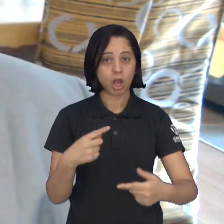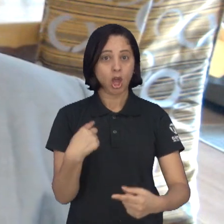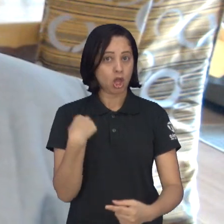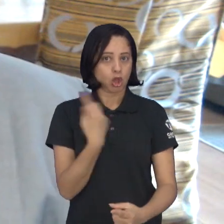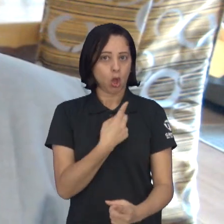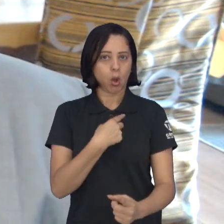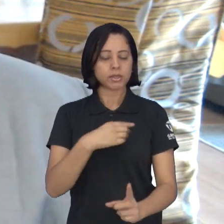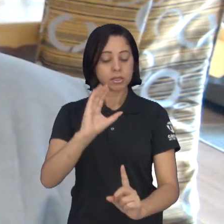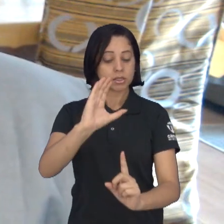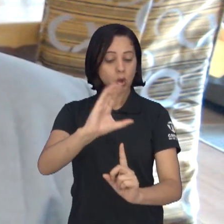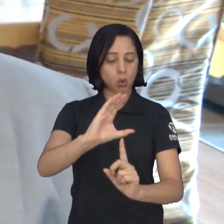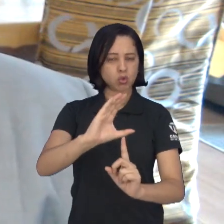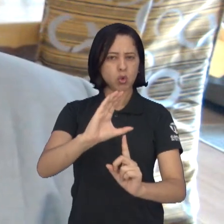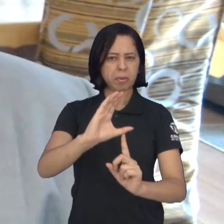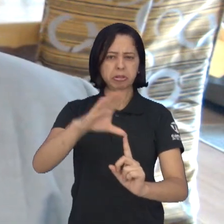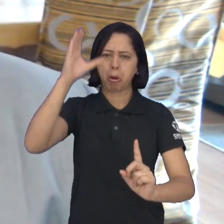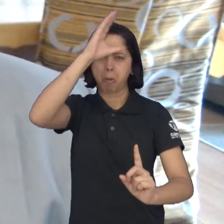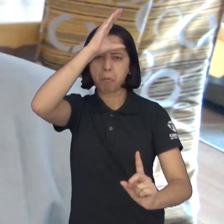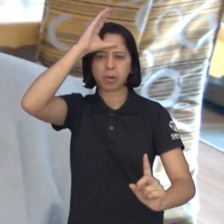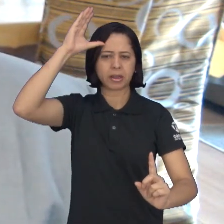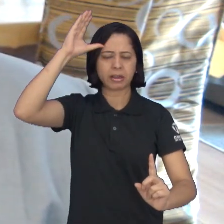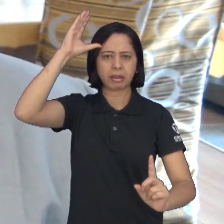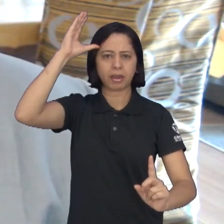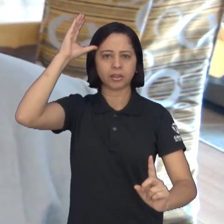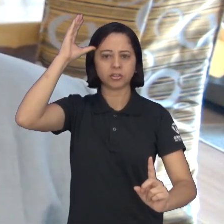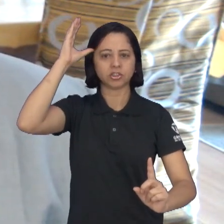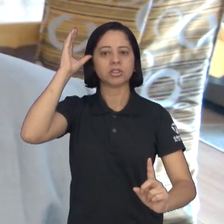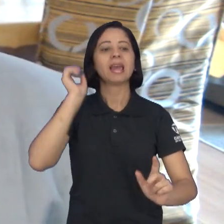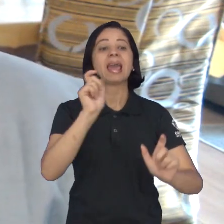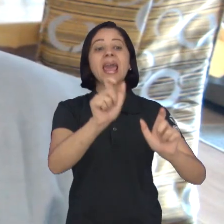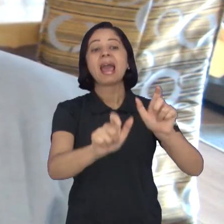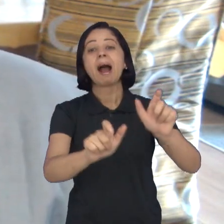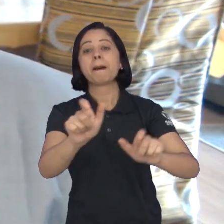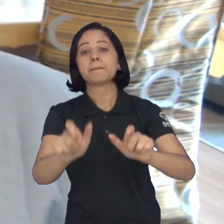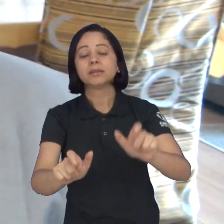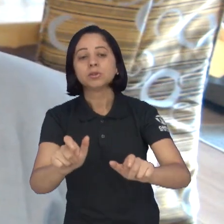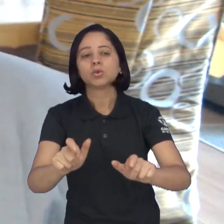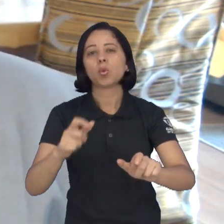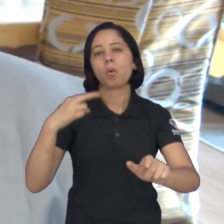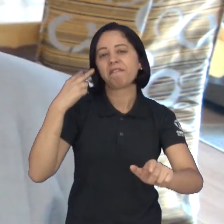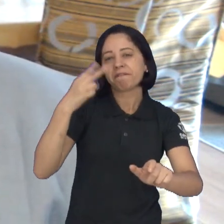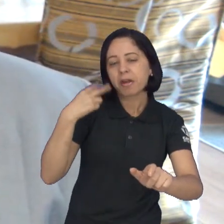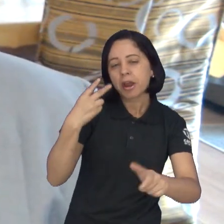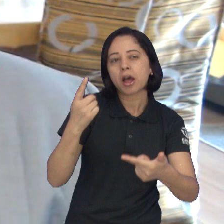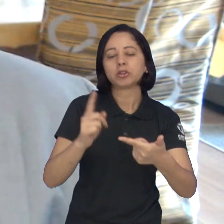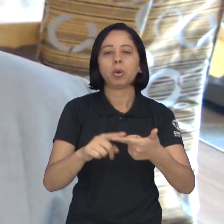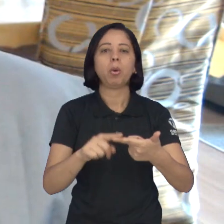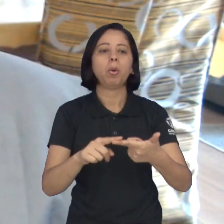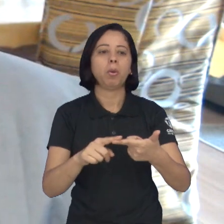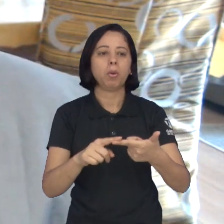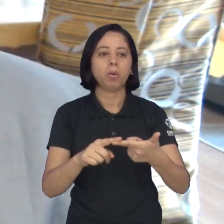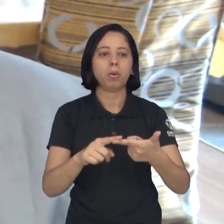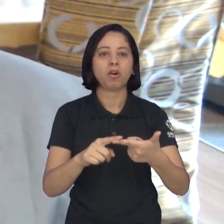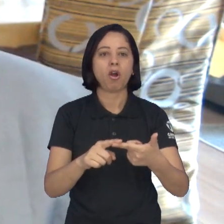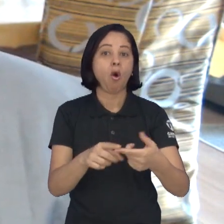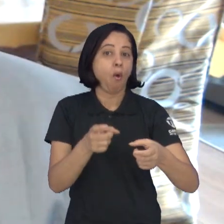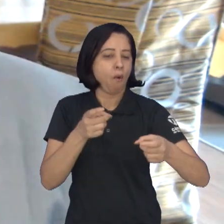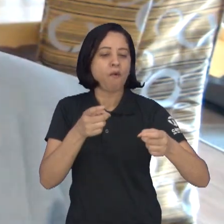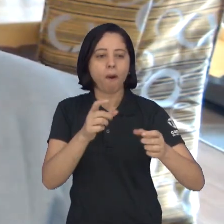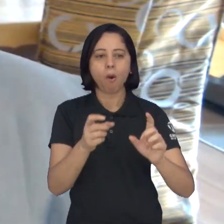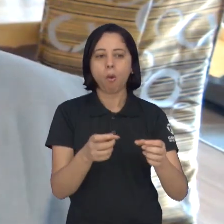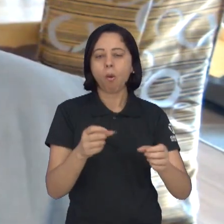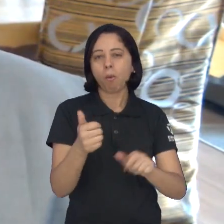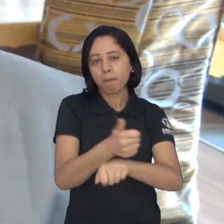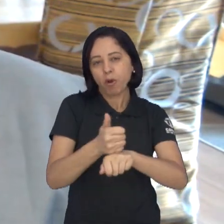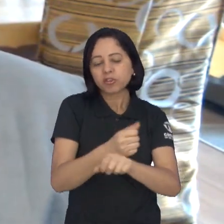consumidores, o prestador de serviço, ou o vendedor, ele também é, né, uma pessoa, um